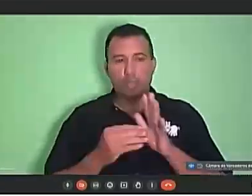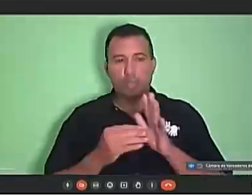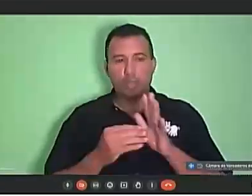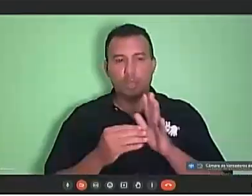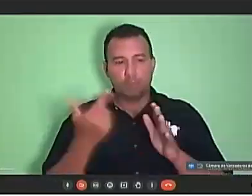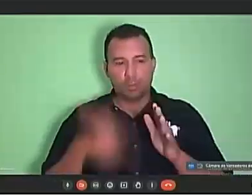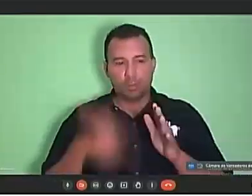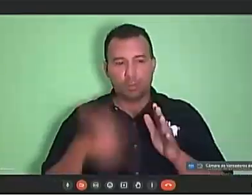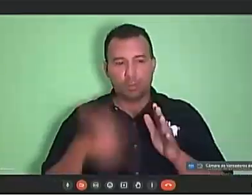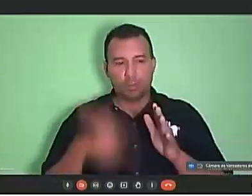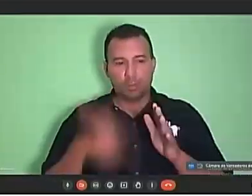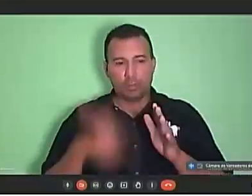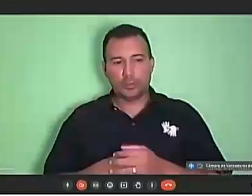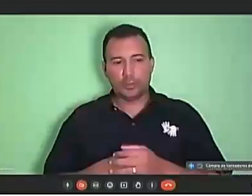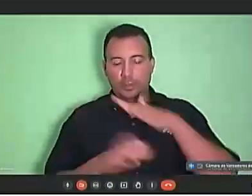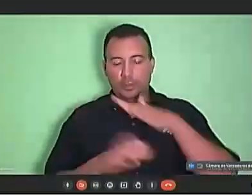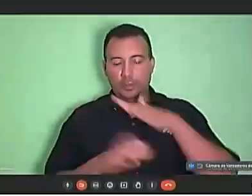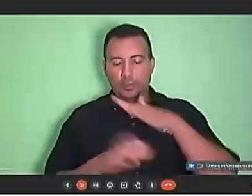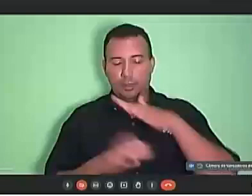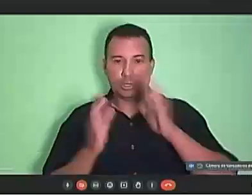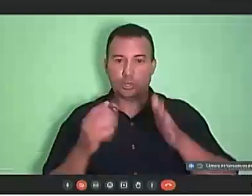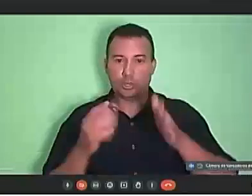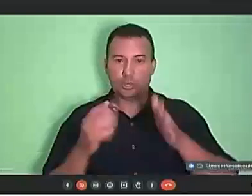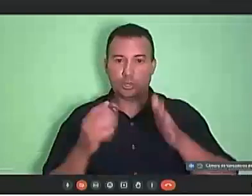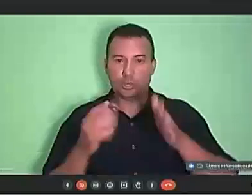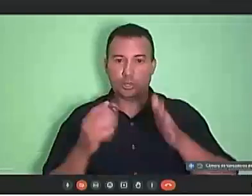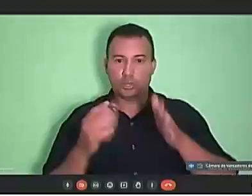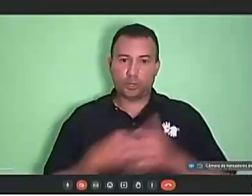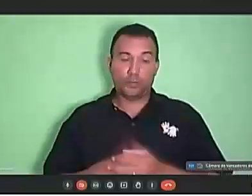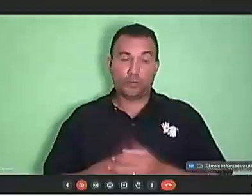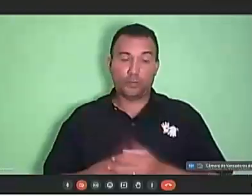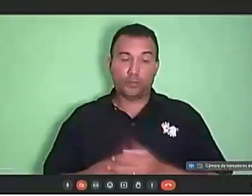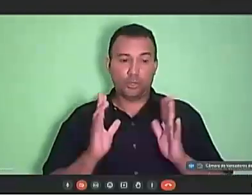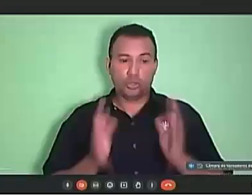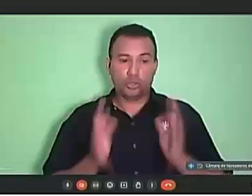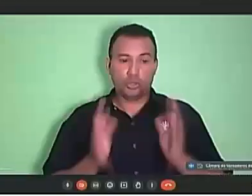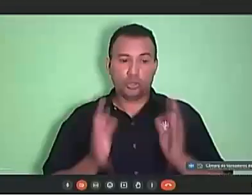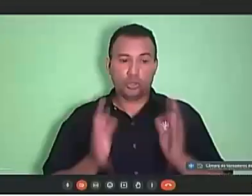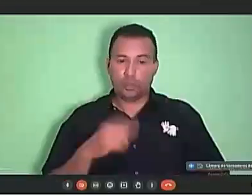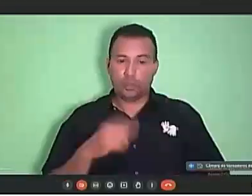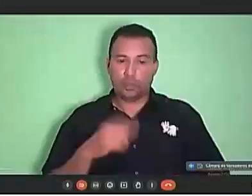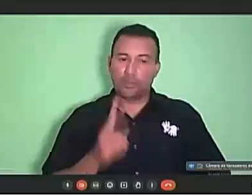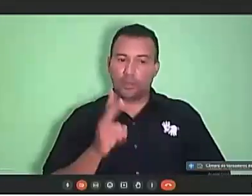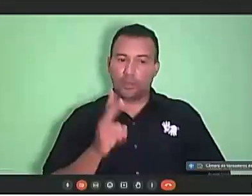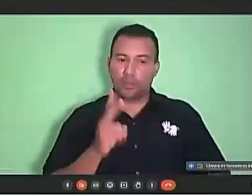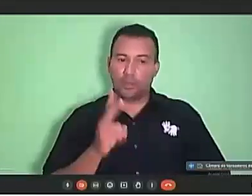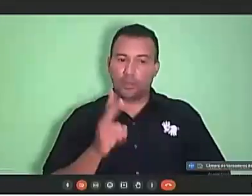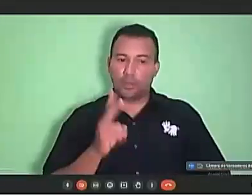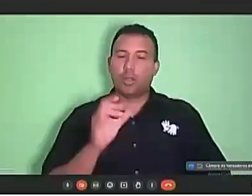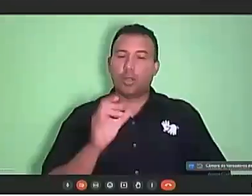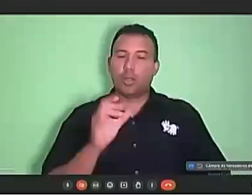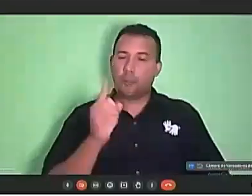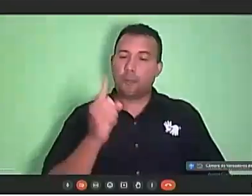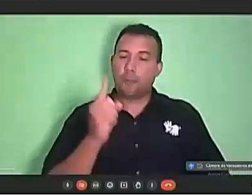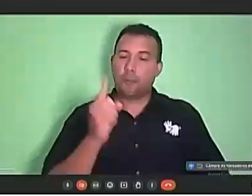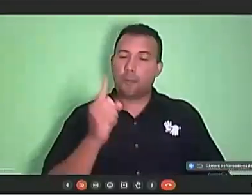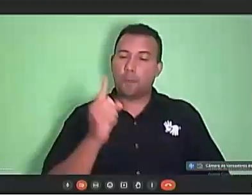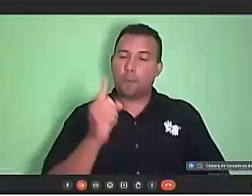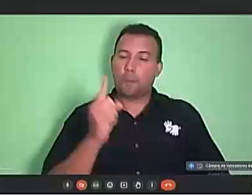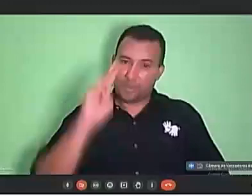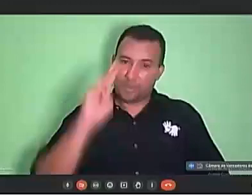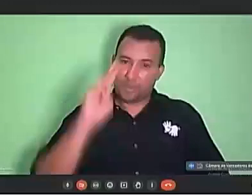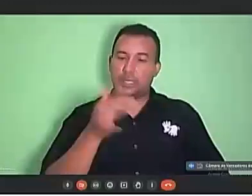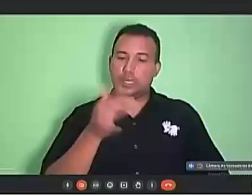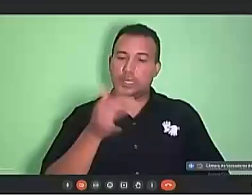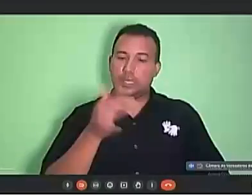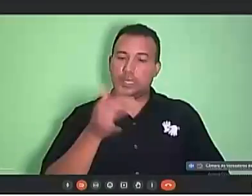mais de uma empresa. Então, confirmação dos valores, né, seriam R$1,1 milhão para o sistema de